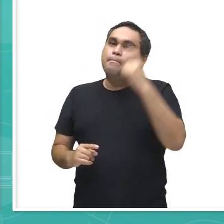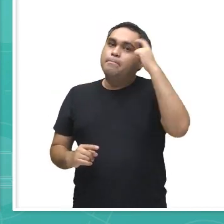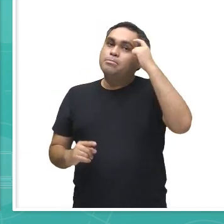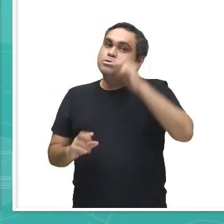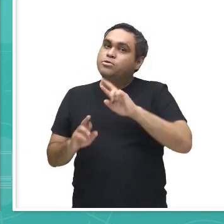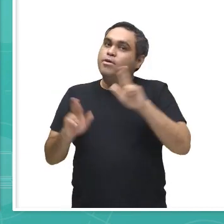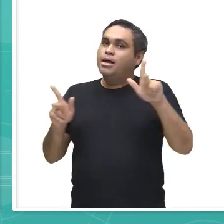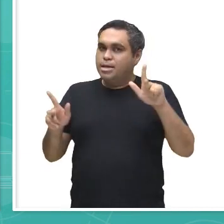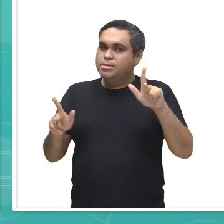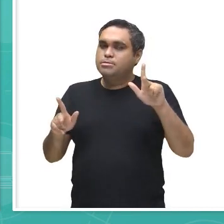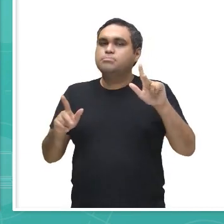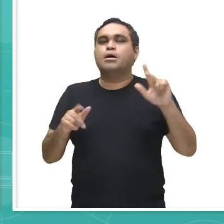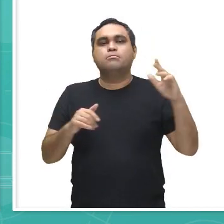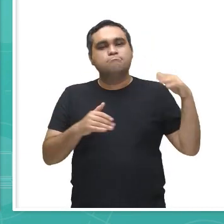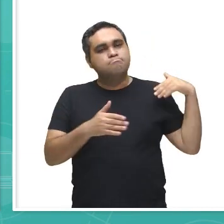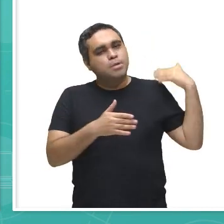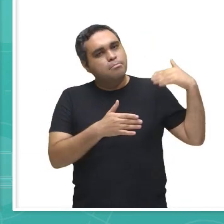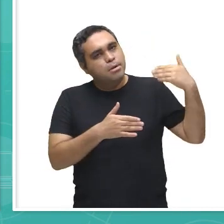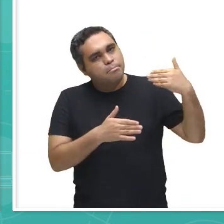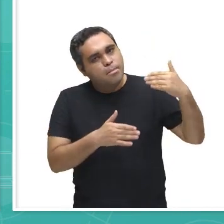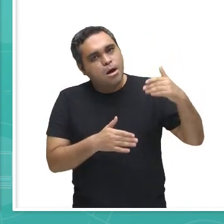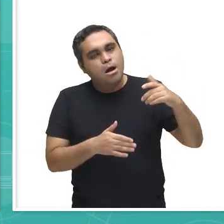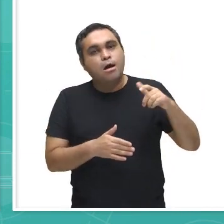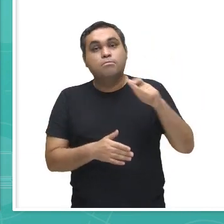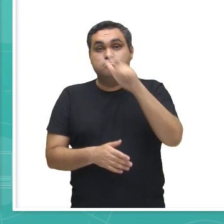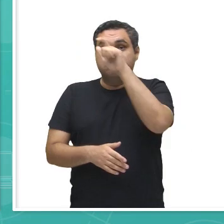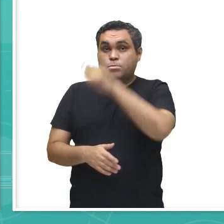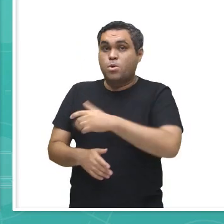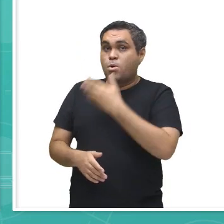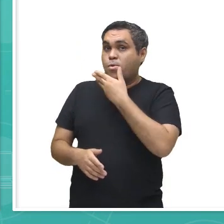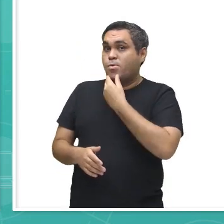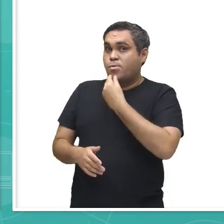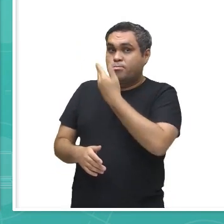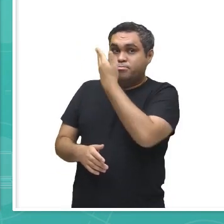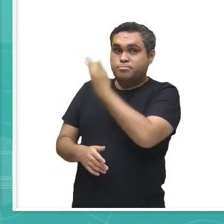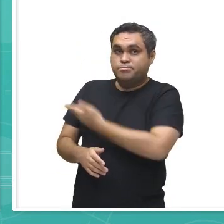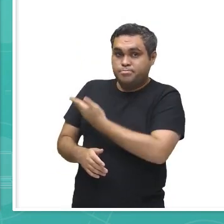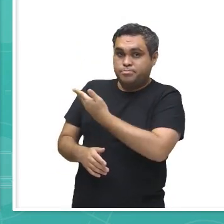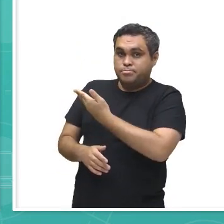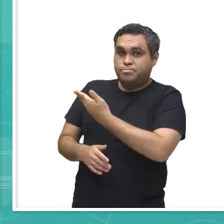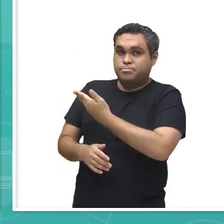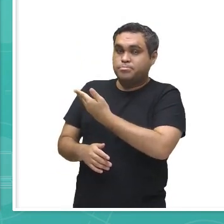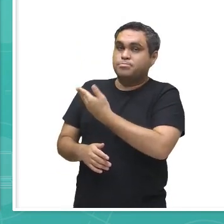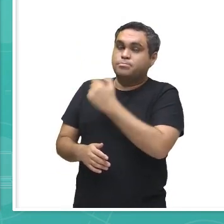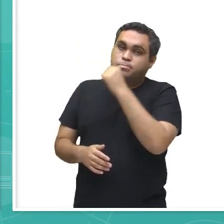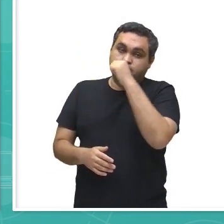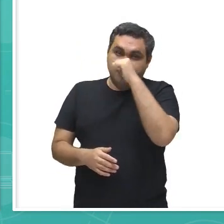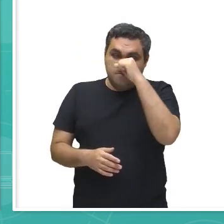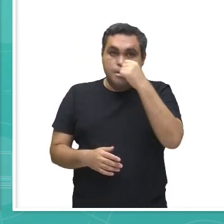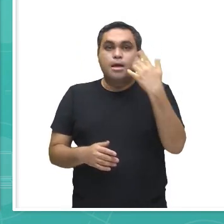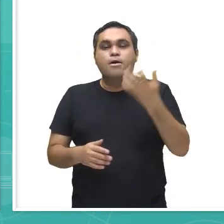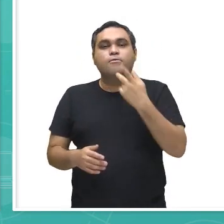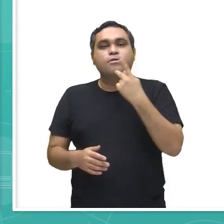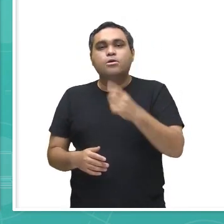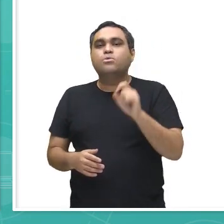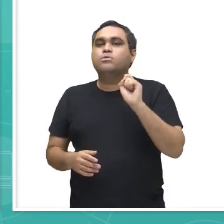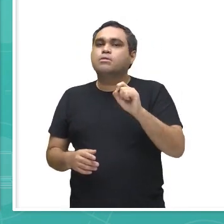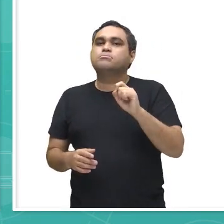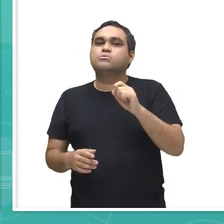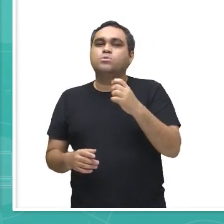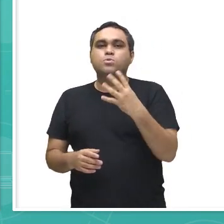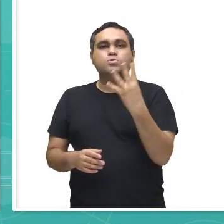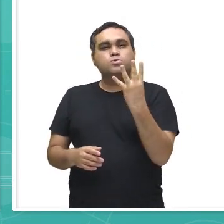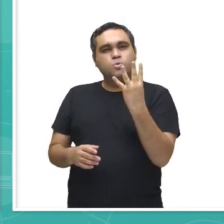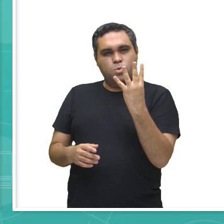de Heráclito, a gente vai observar aqui o pensamento de Empédocles, onde ele falou dos 4